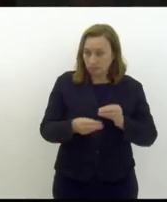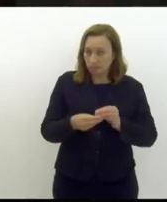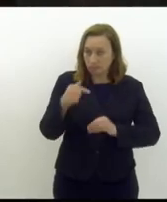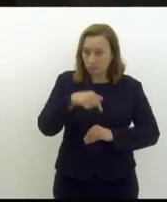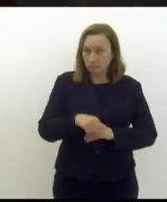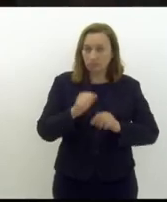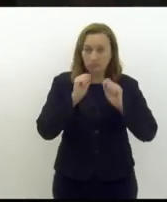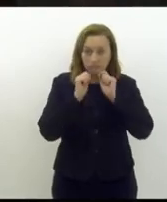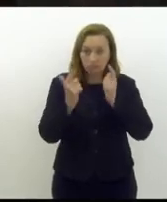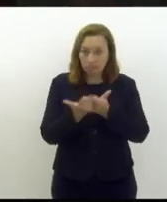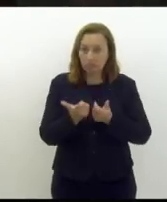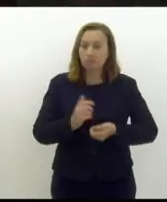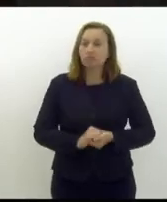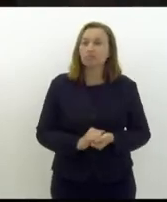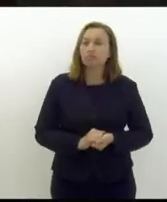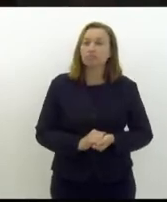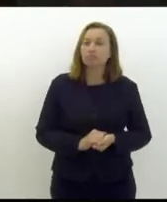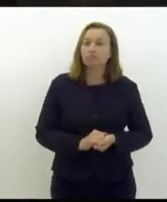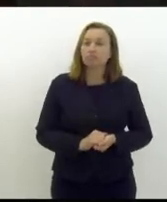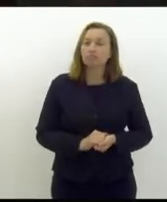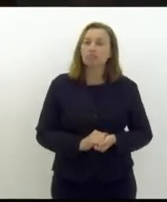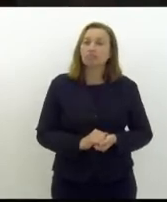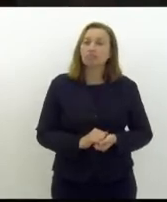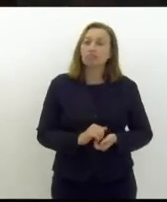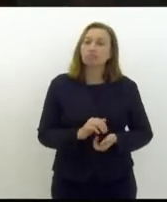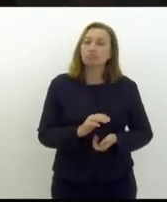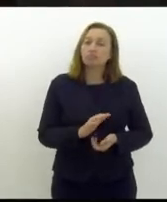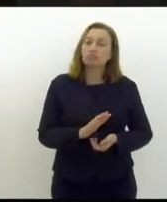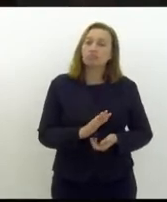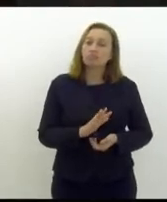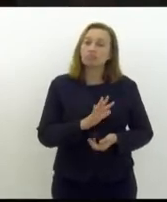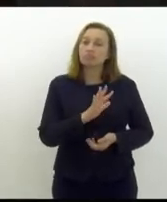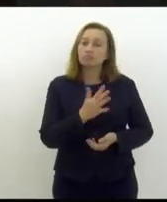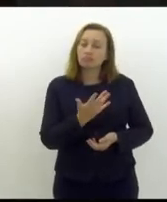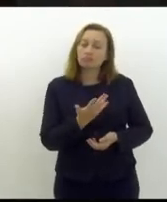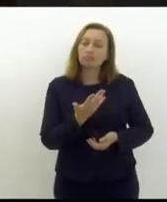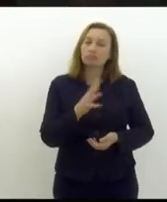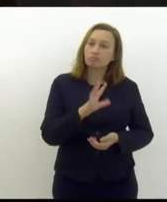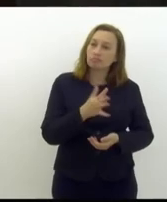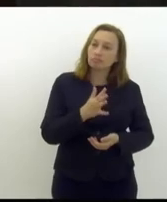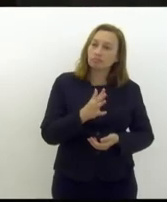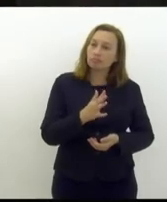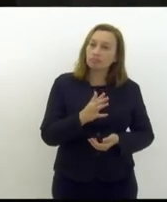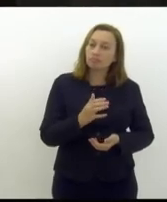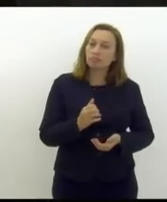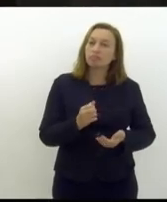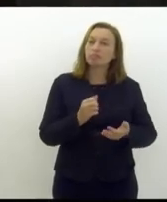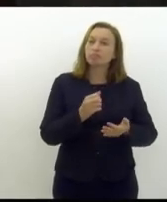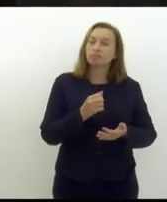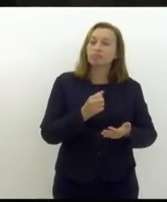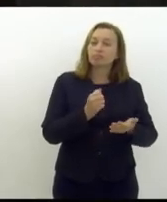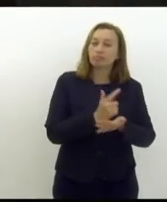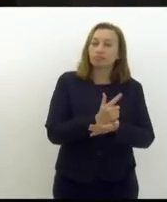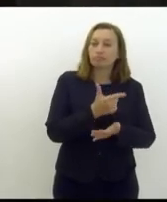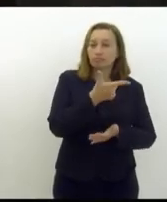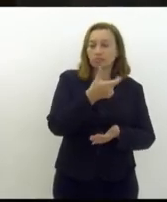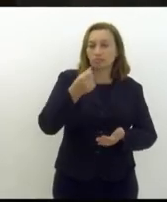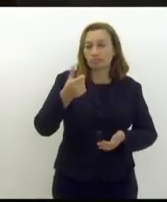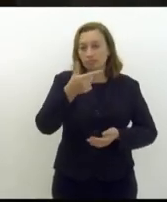na Assembleia Legislativa corresponderia com a previsão de receita de 2024 a